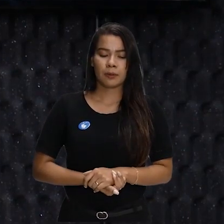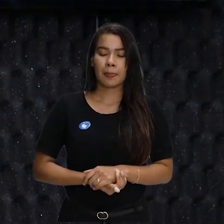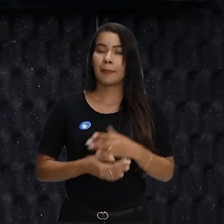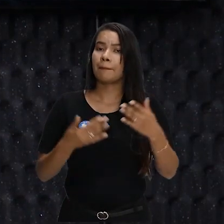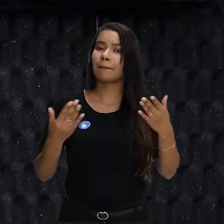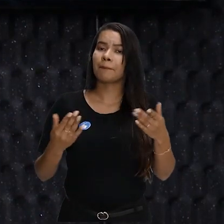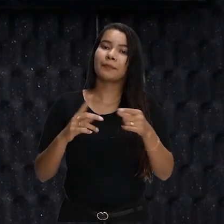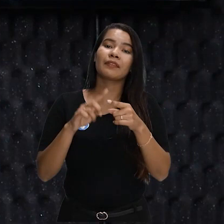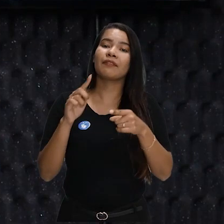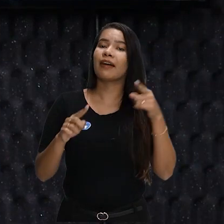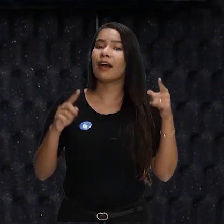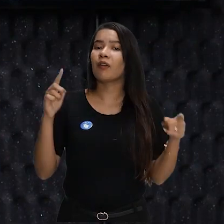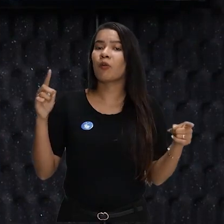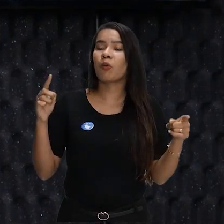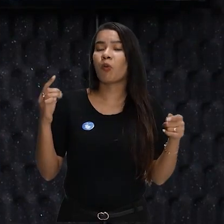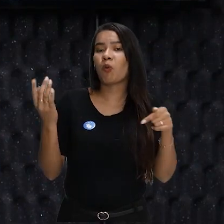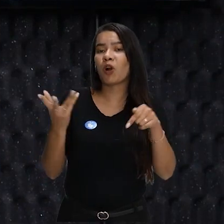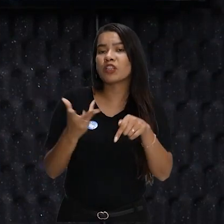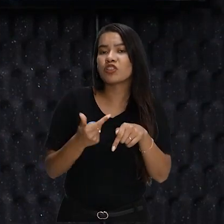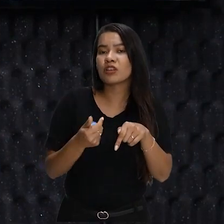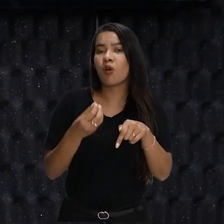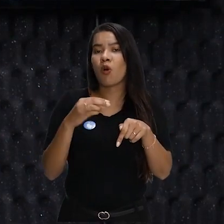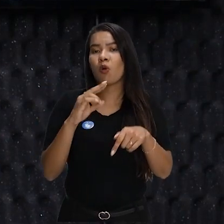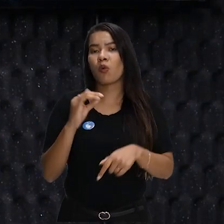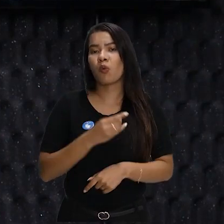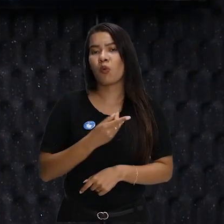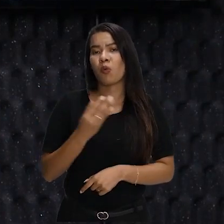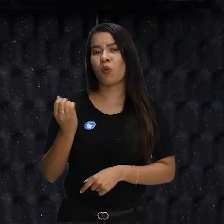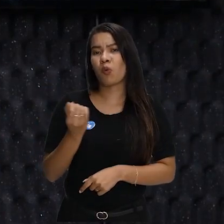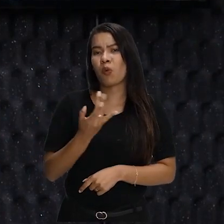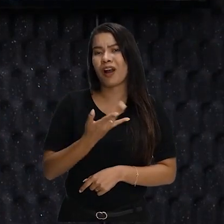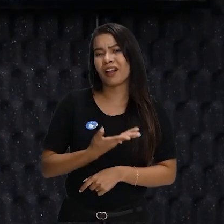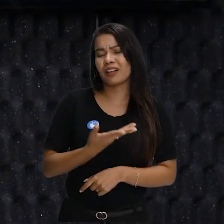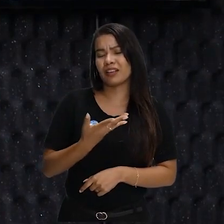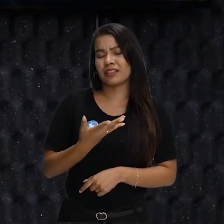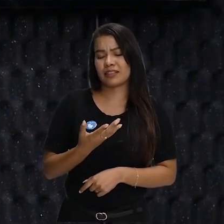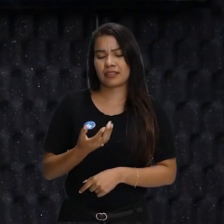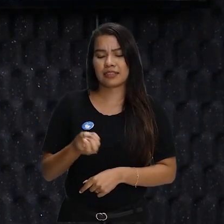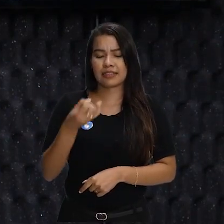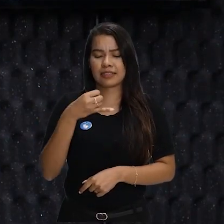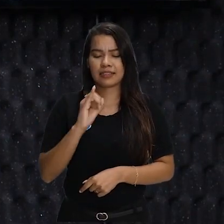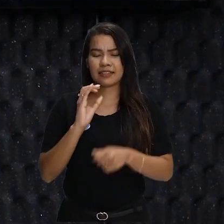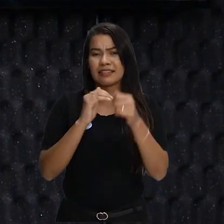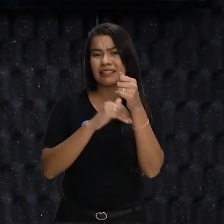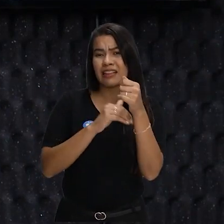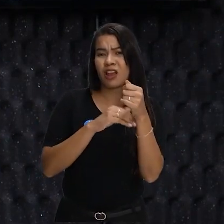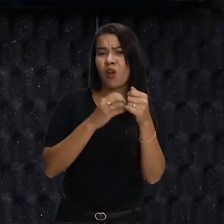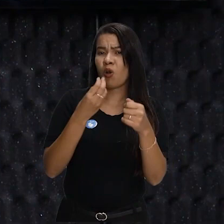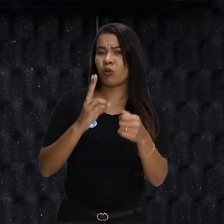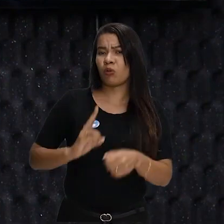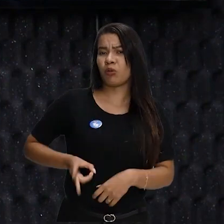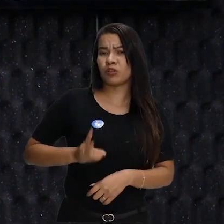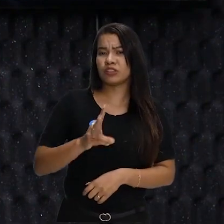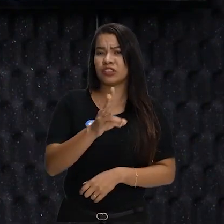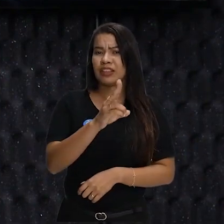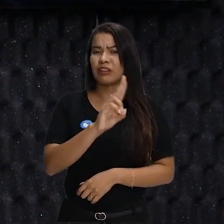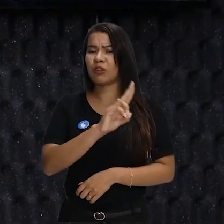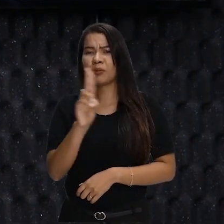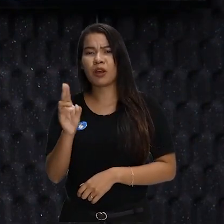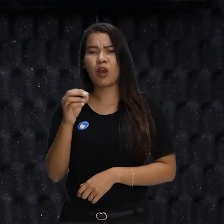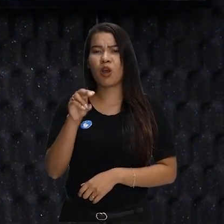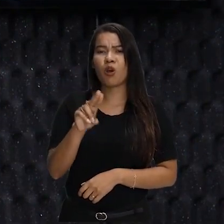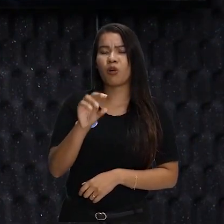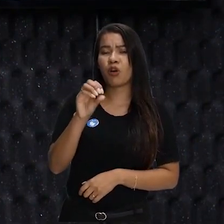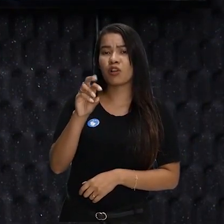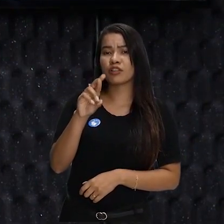são quantitativas. Se forem quantitativas, é discreta, é contínua. Se for qualitativa, é nominal, é